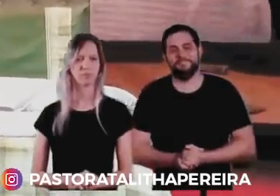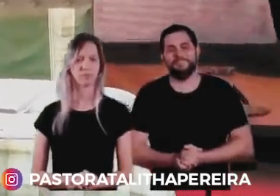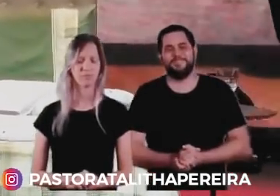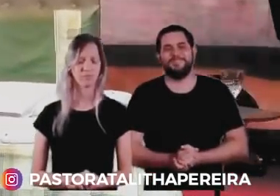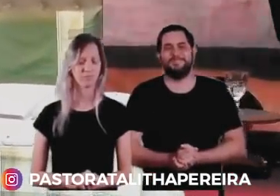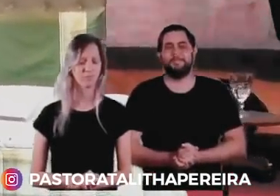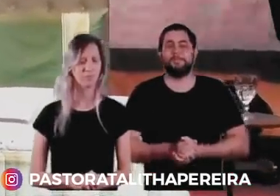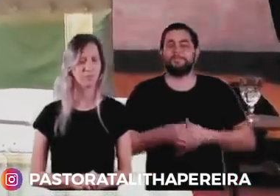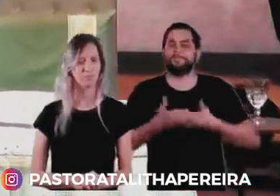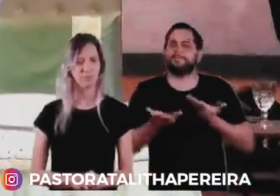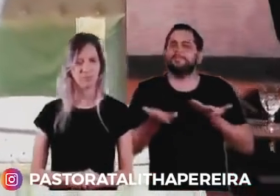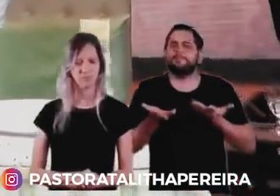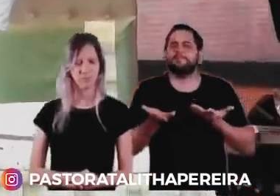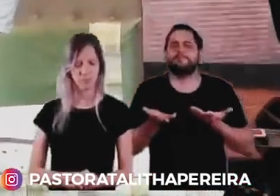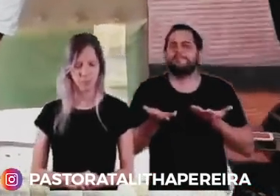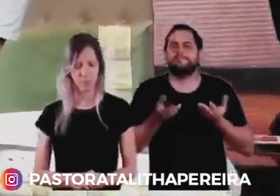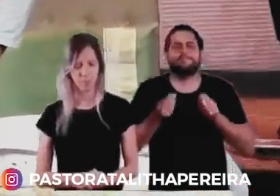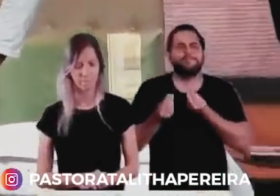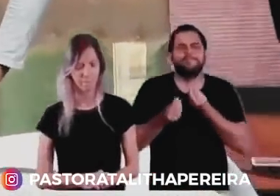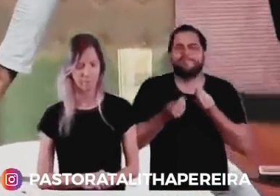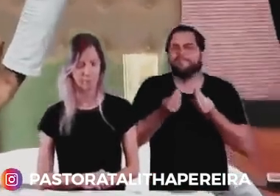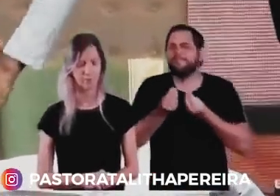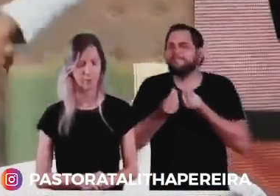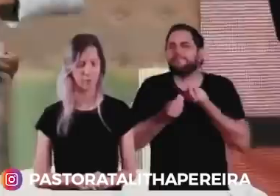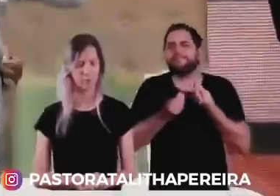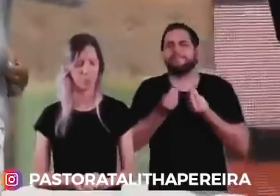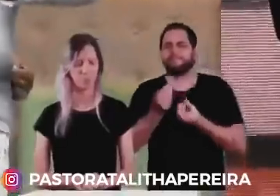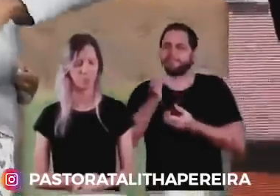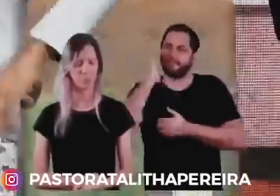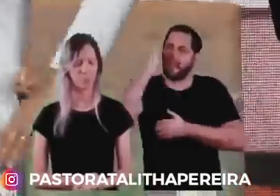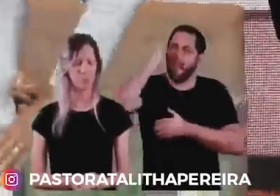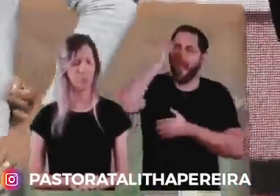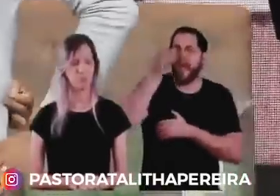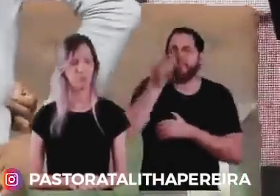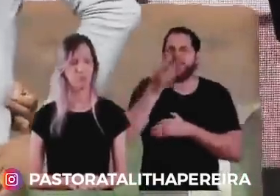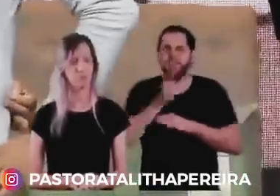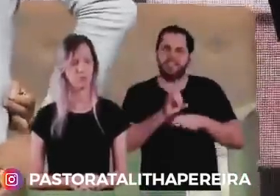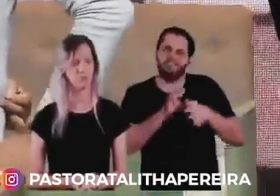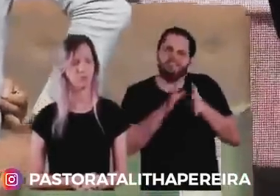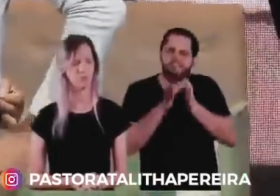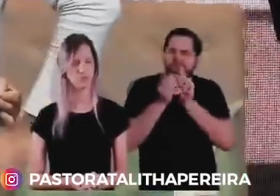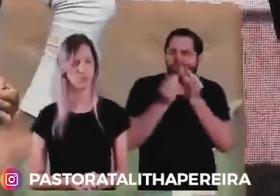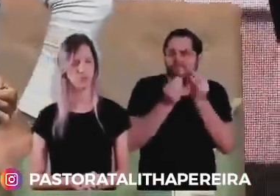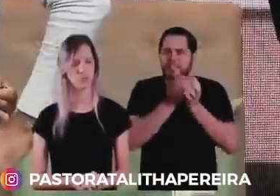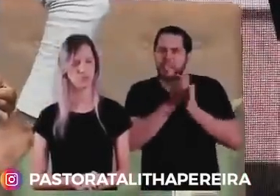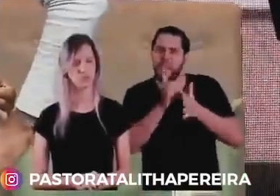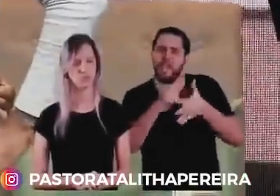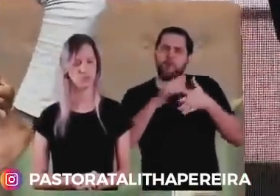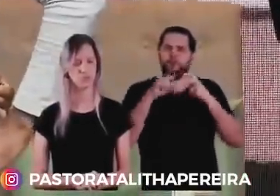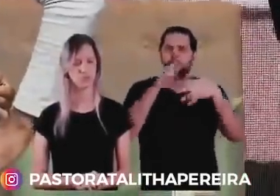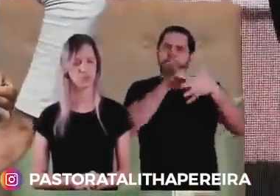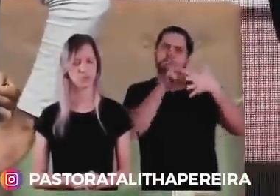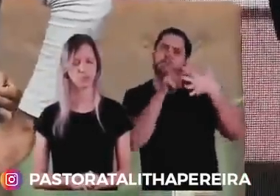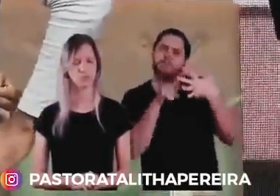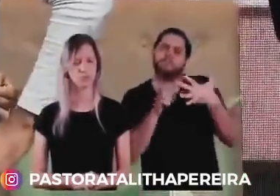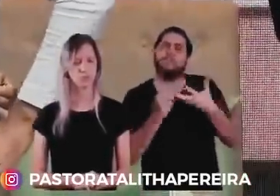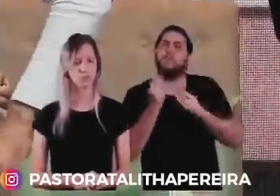Será que alguma coisa acha que está meio fora? Os motivos valeriam a